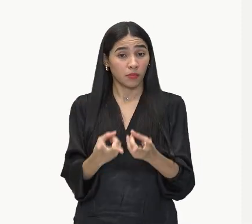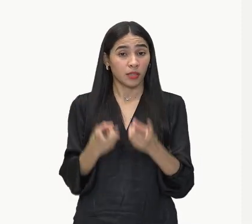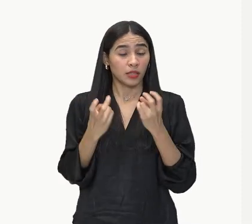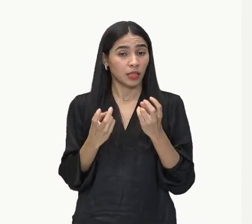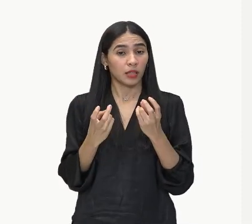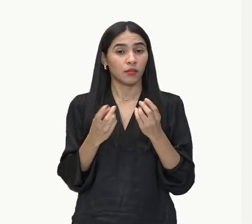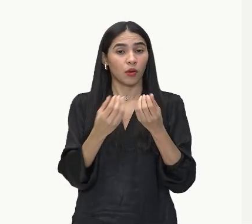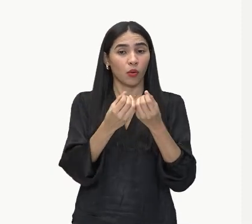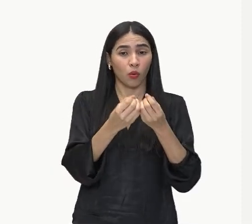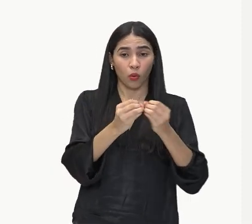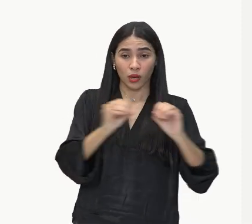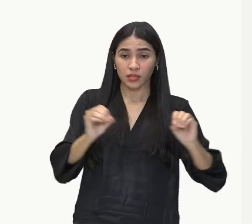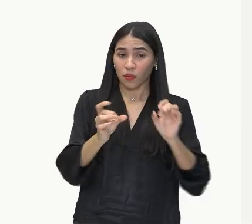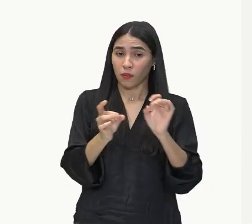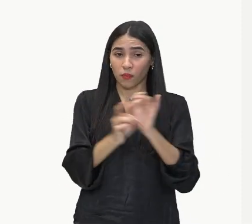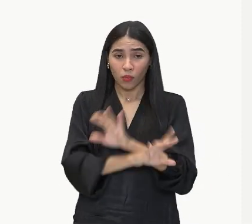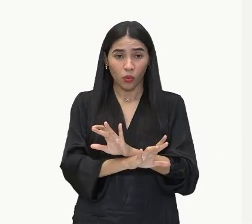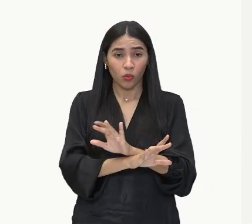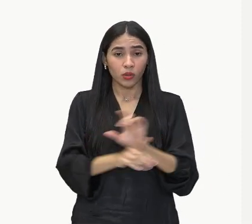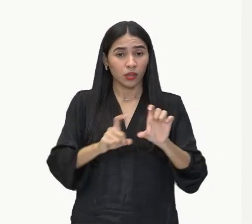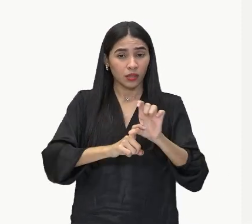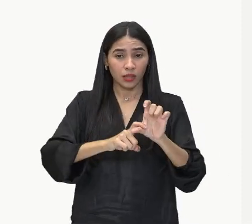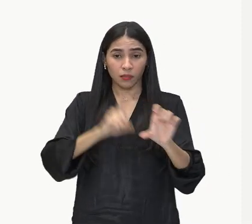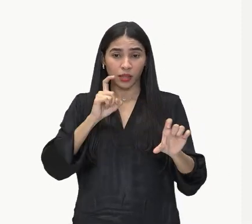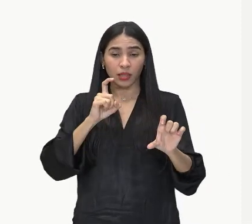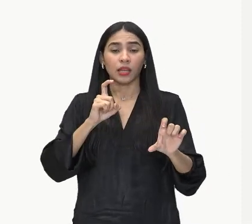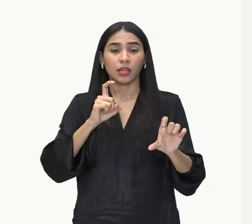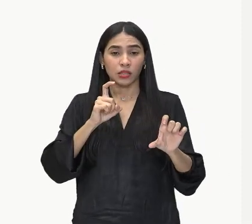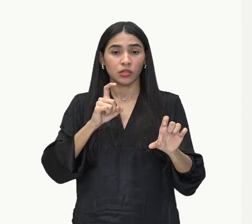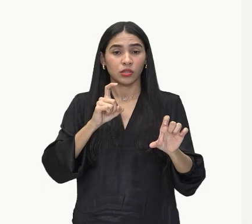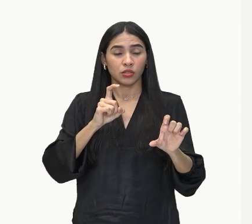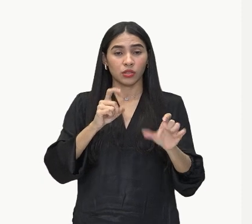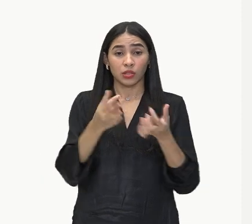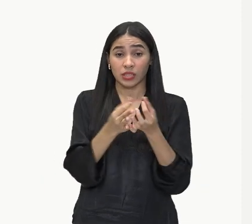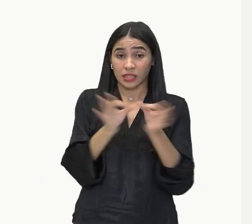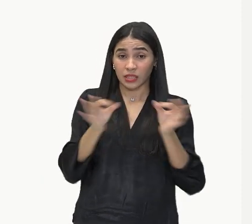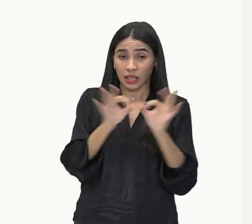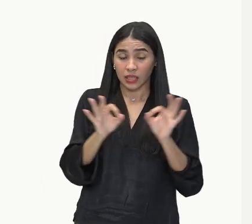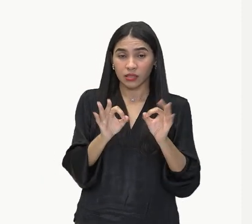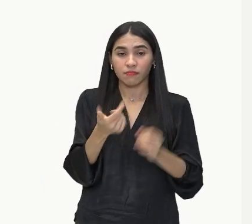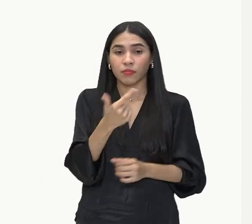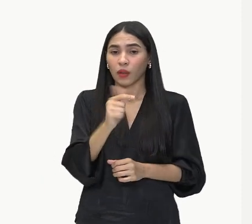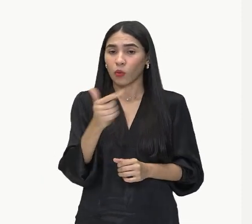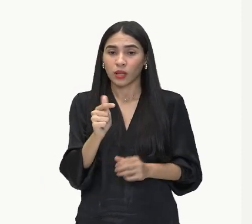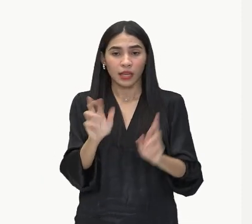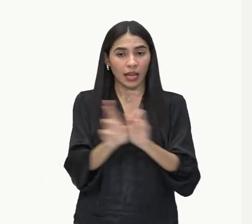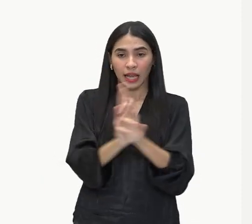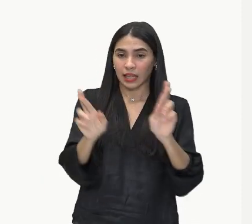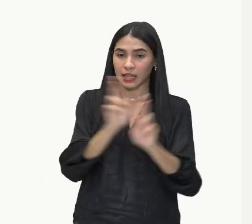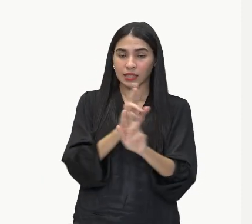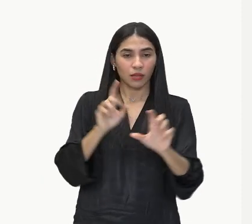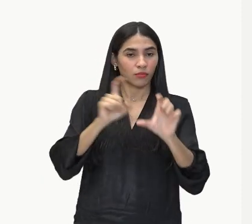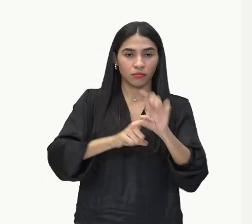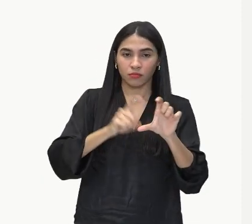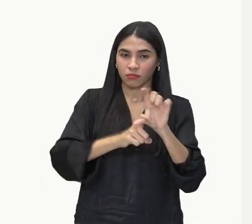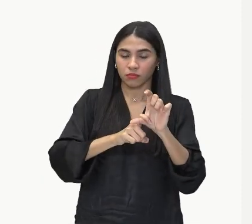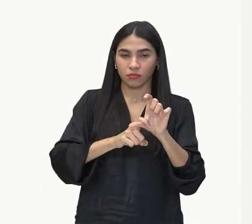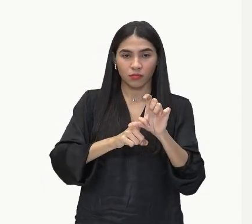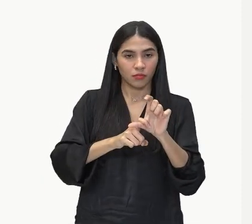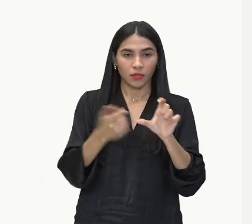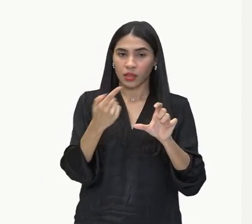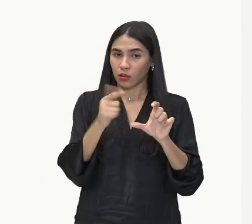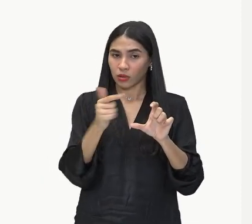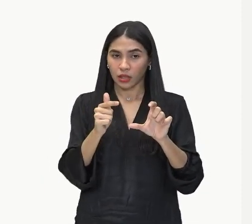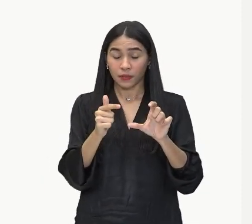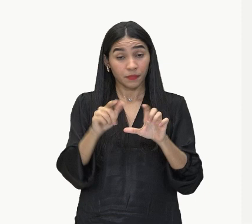uma oração completa, independente do ponto de vista sintático. Elas não estabelecem aqui uma relação de dependência sintática,